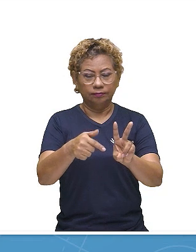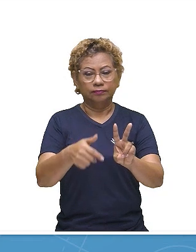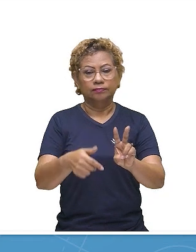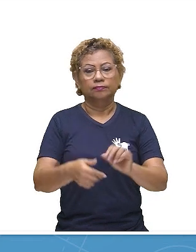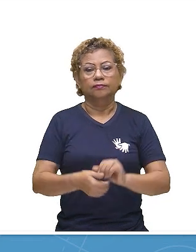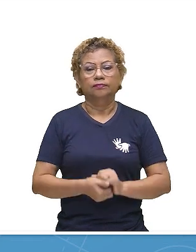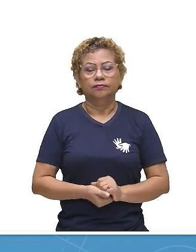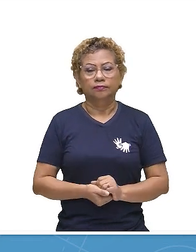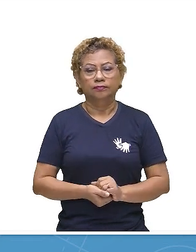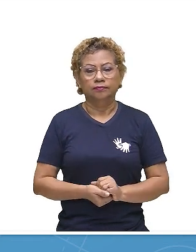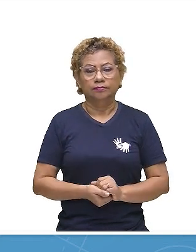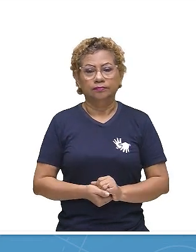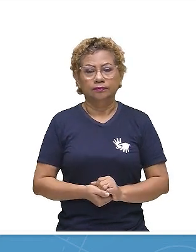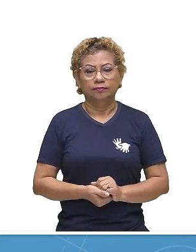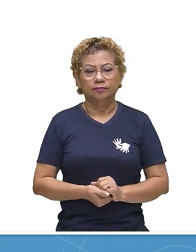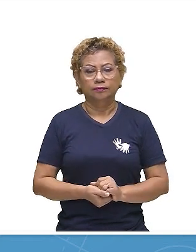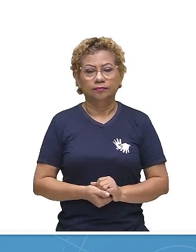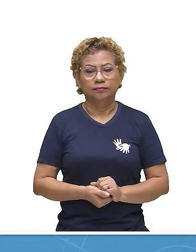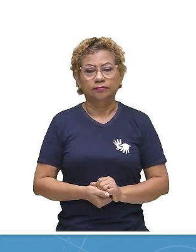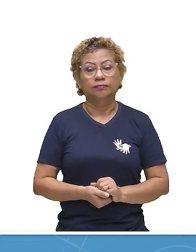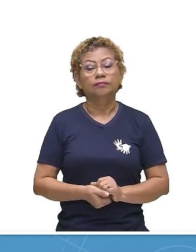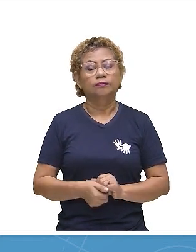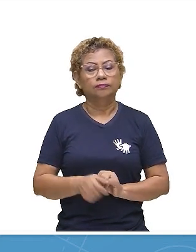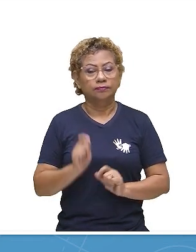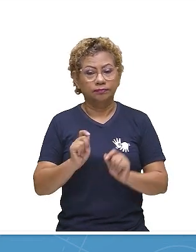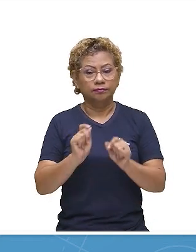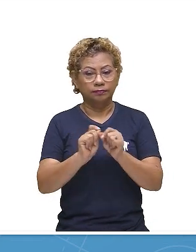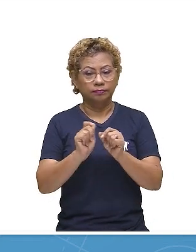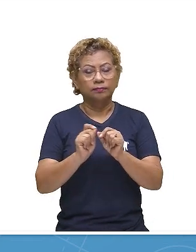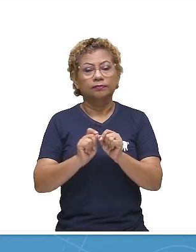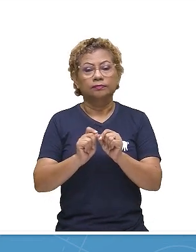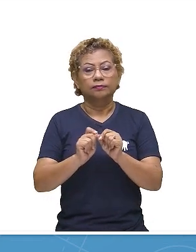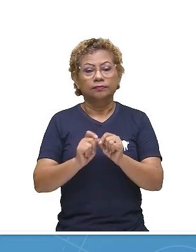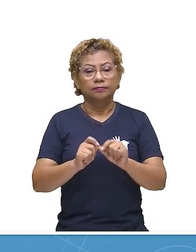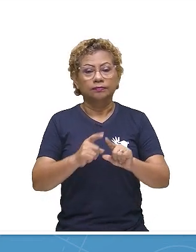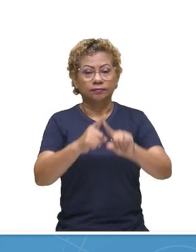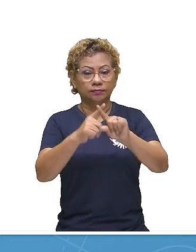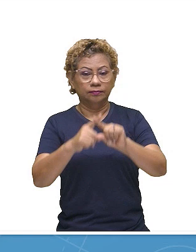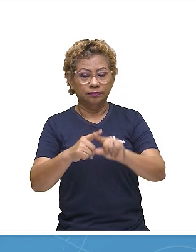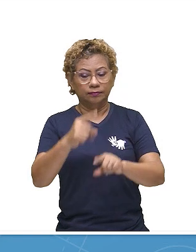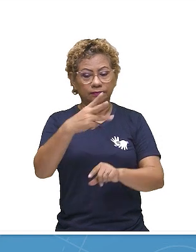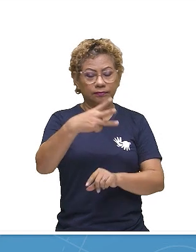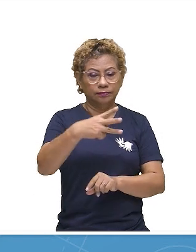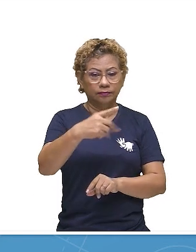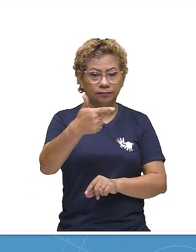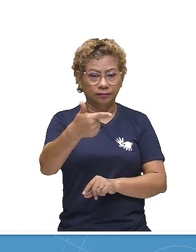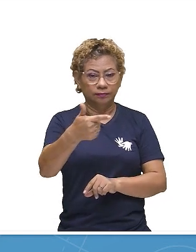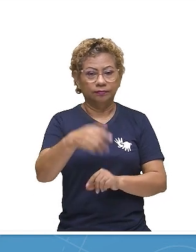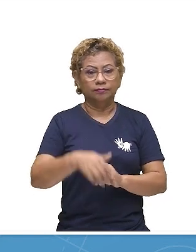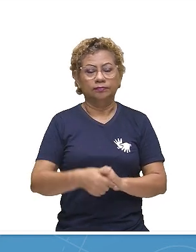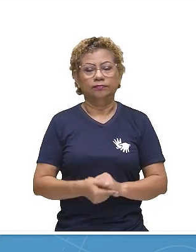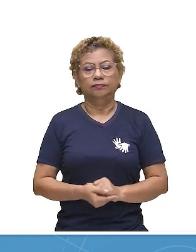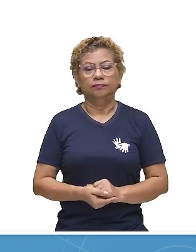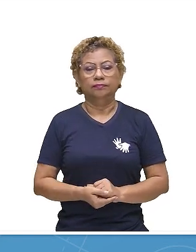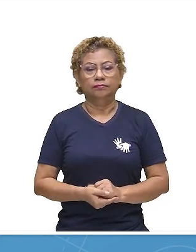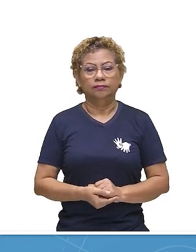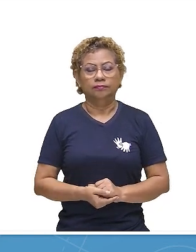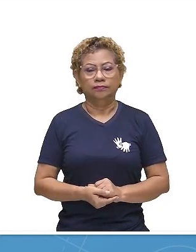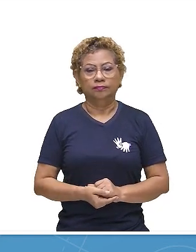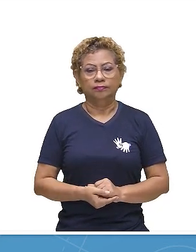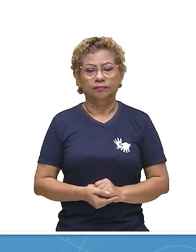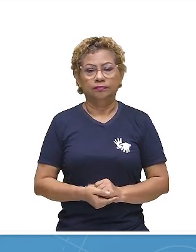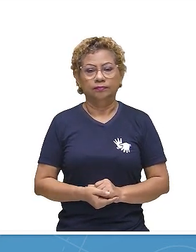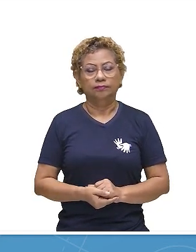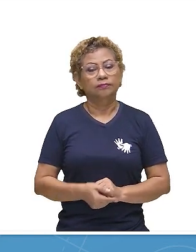e vou multiplicar os índices. Então, eu vou ter 3, que multiplica, qual é o índice mais interno? 2,